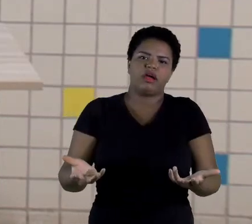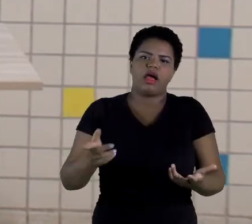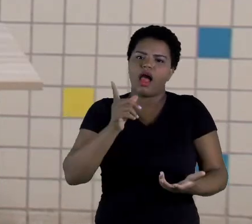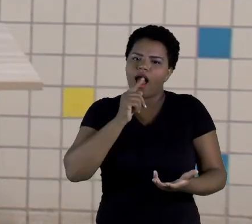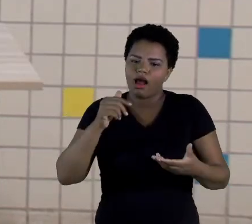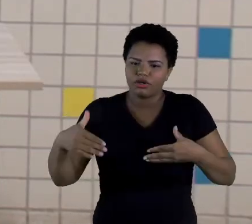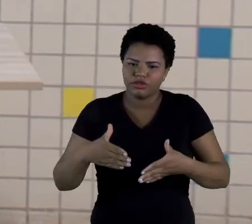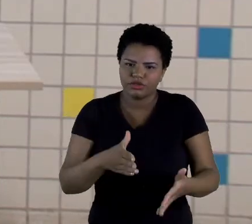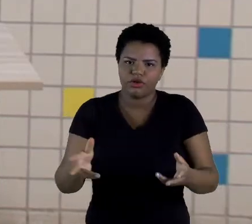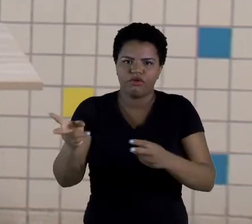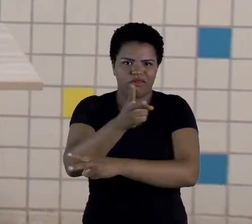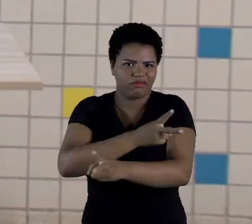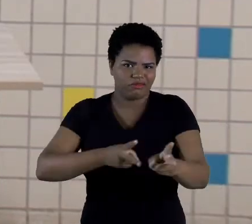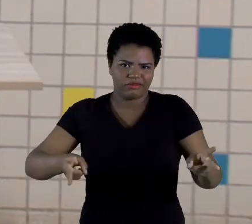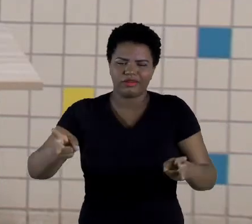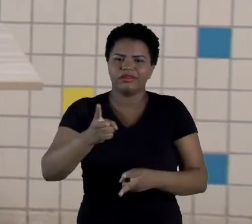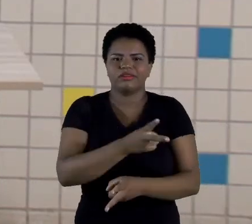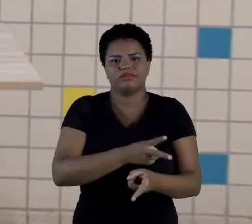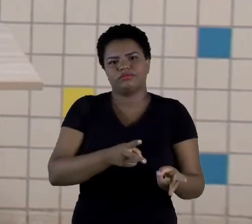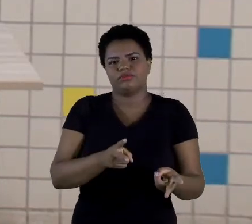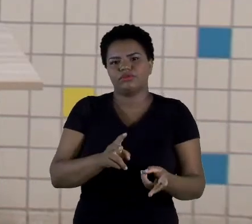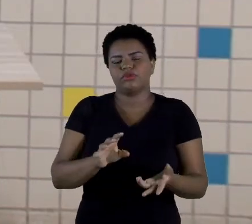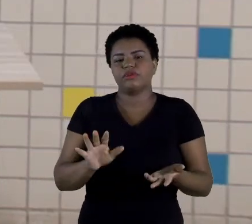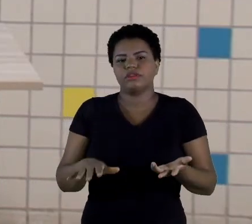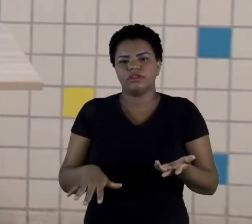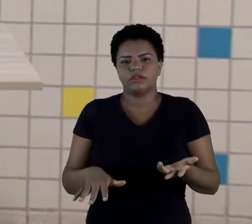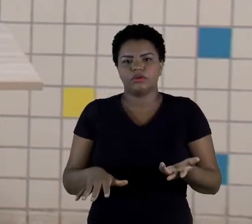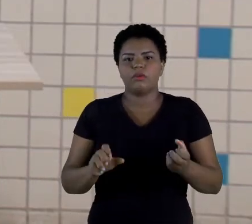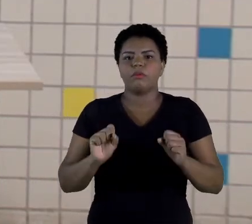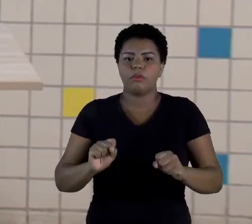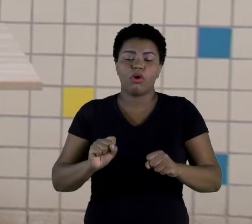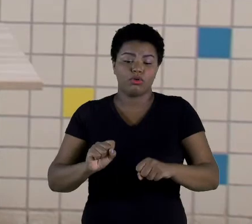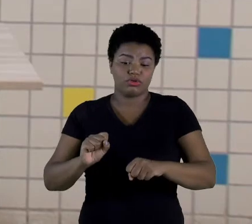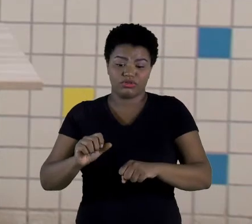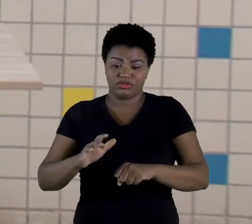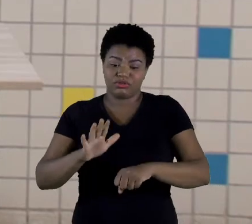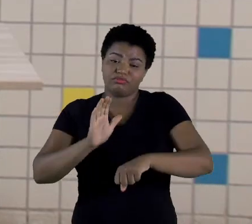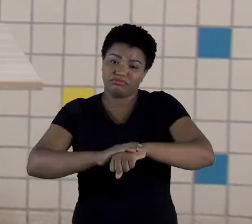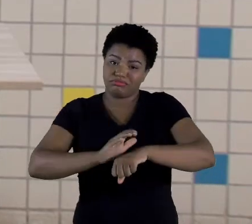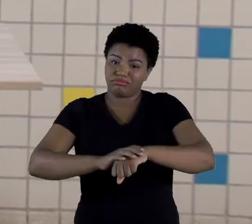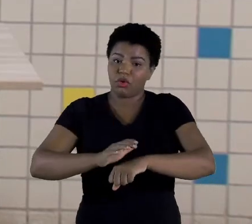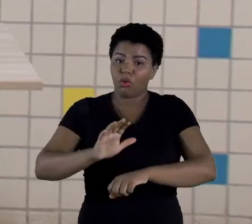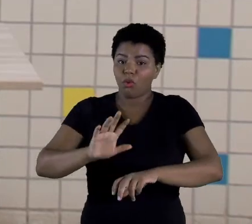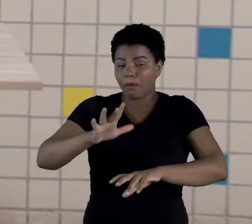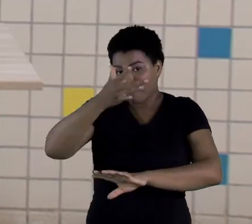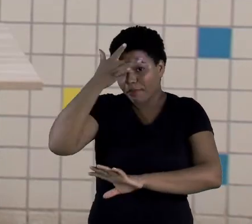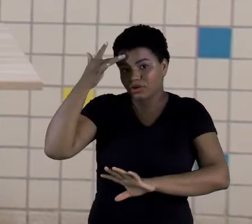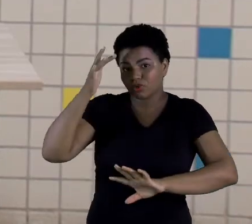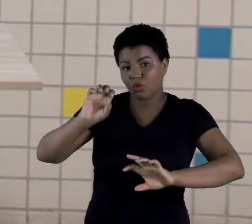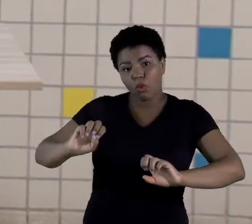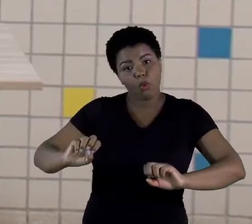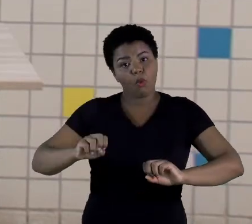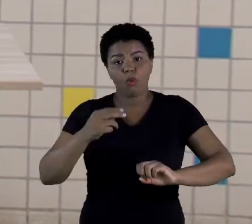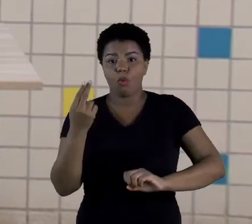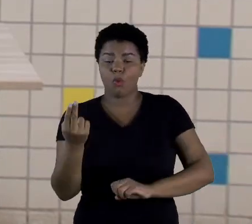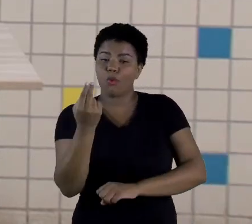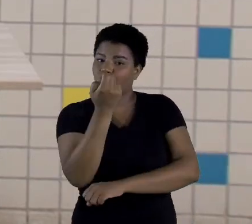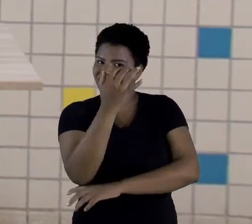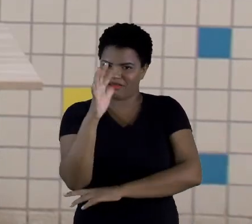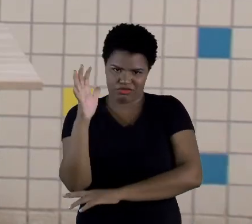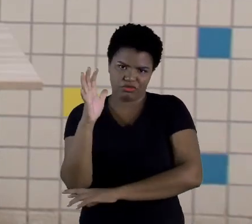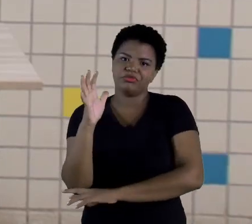mesmo pelo gelo. Então ela pode ser provocada tanto pela ação humana como também pela ação natural da